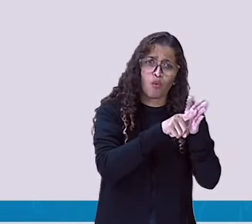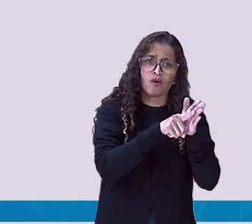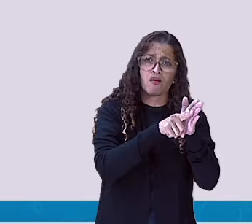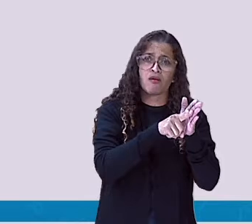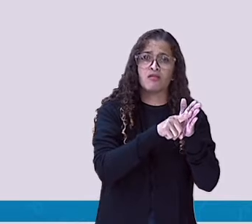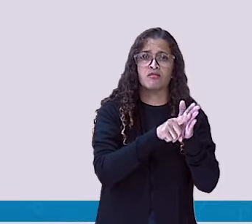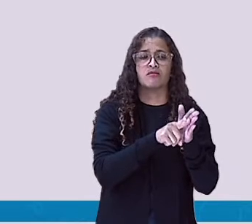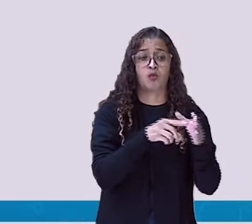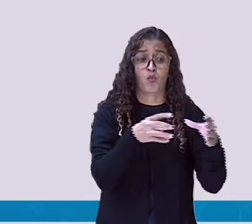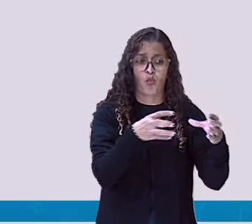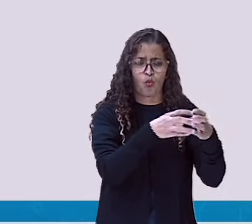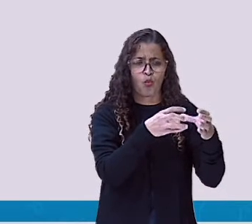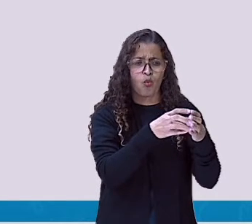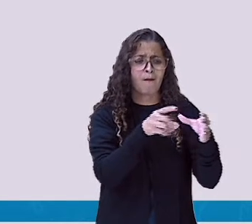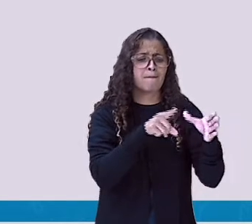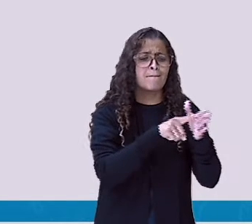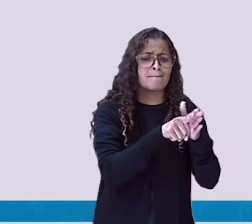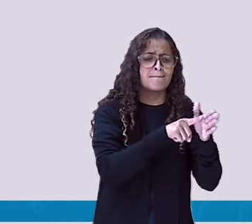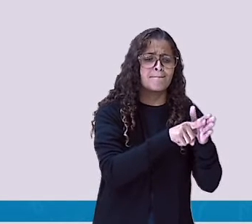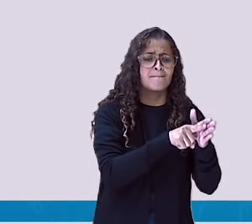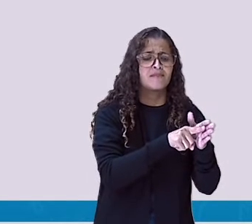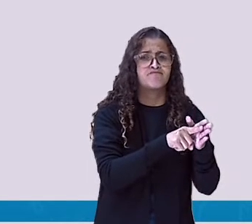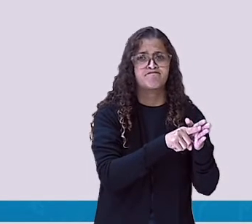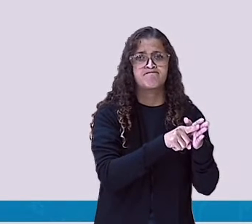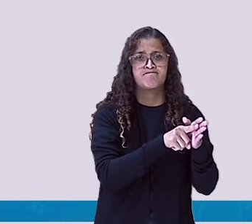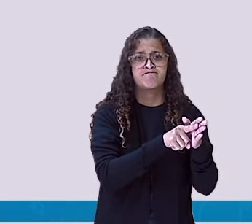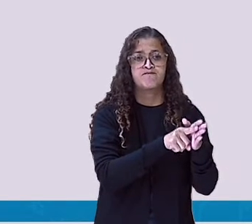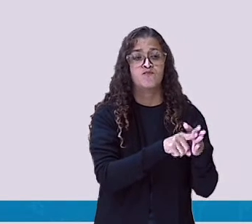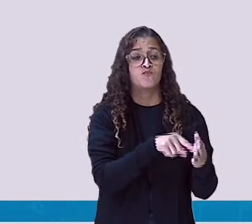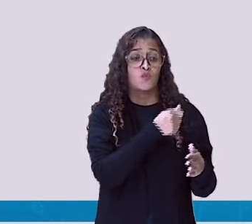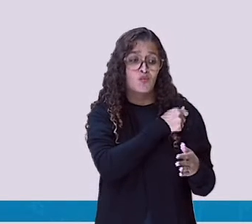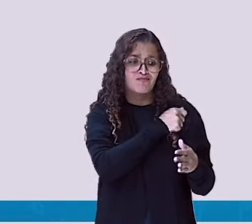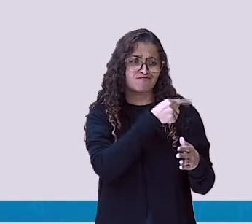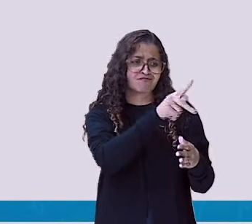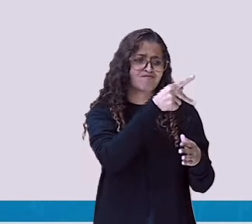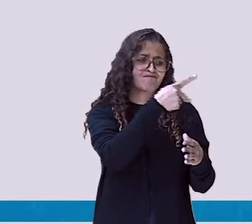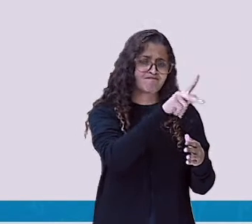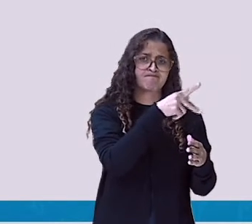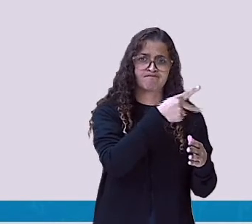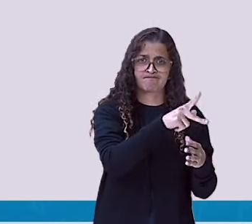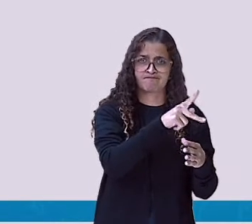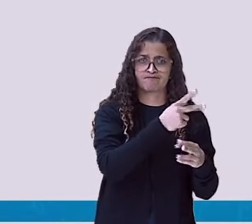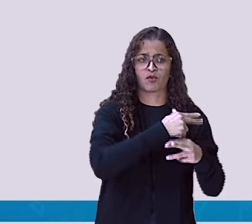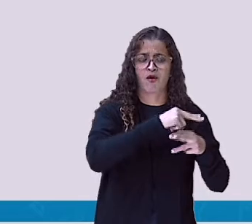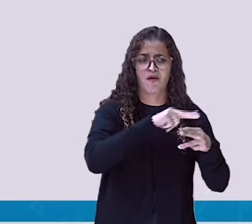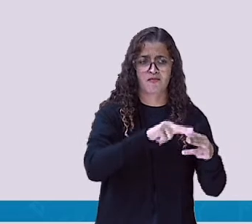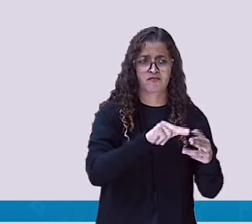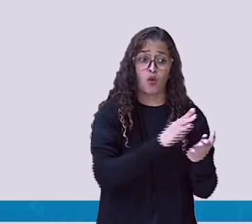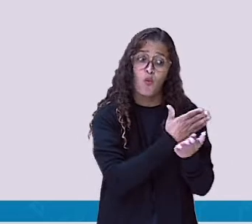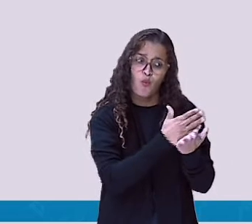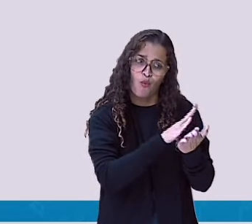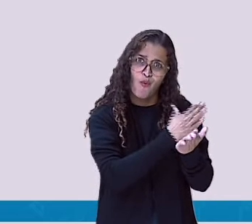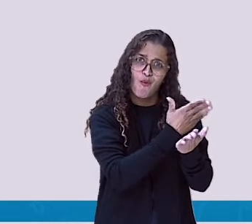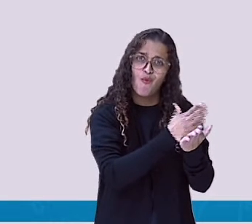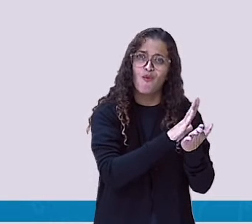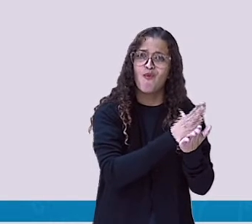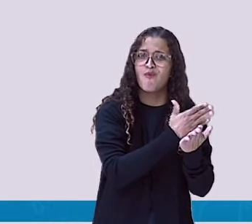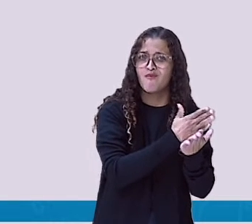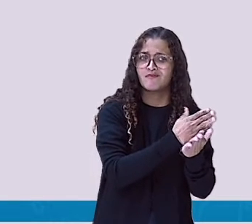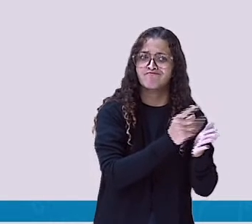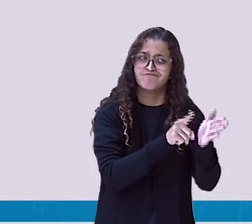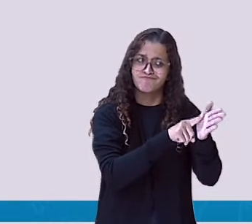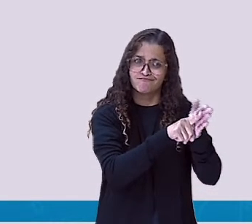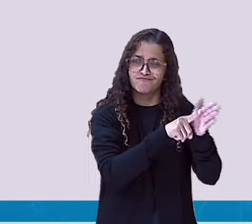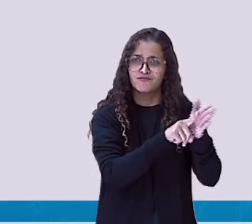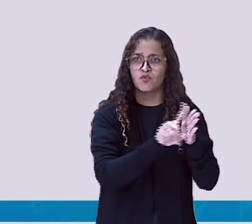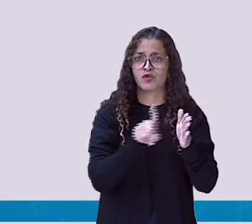dados dessa turma. Logo em seguida, ela anotou. Ela fez uma lista, um debaixo do